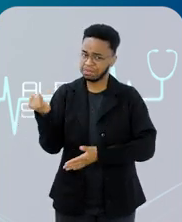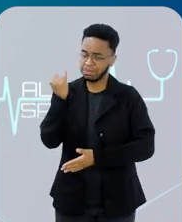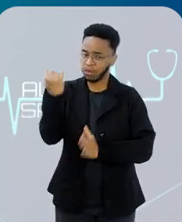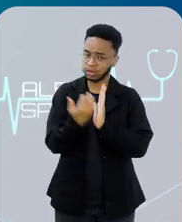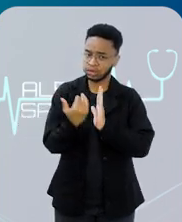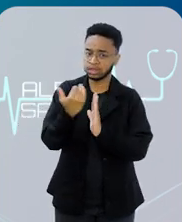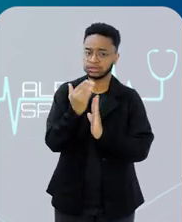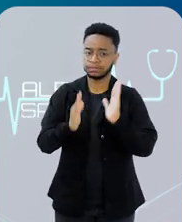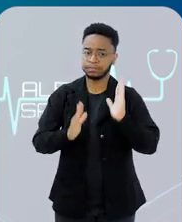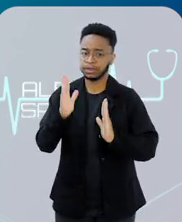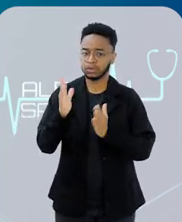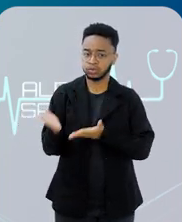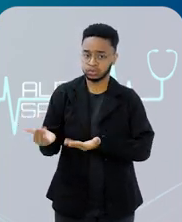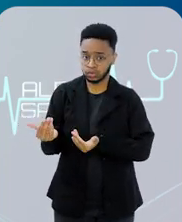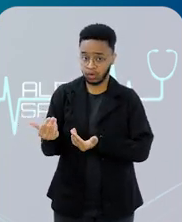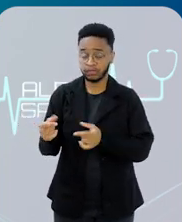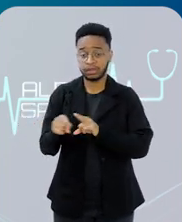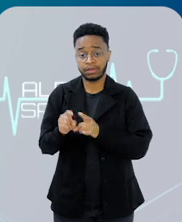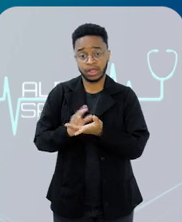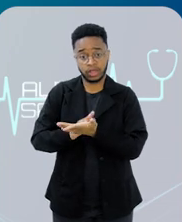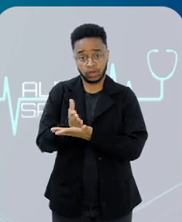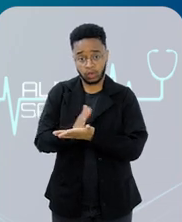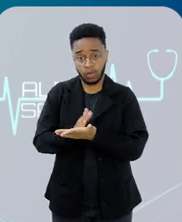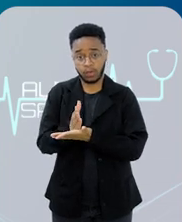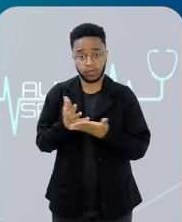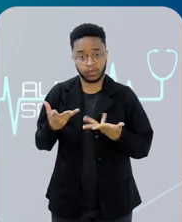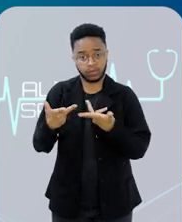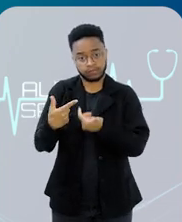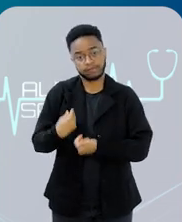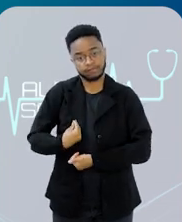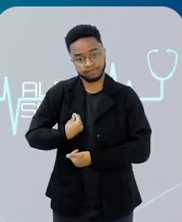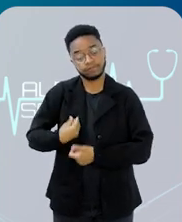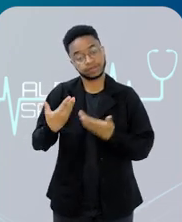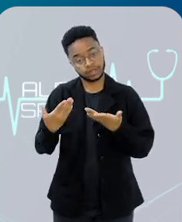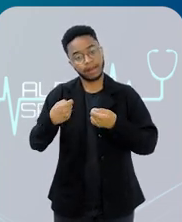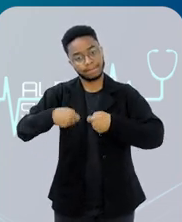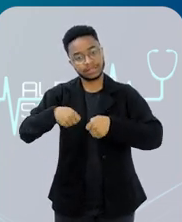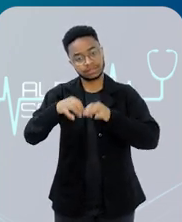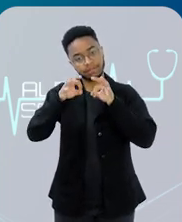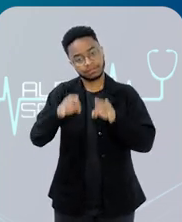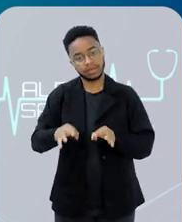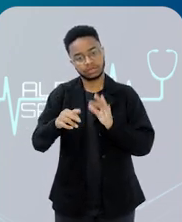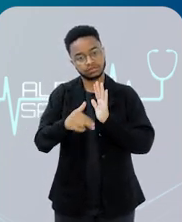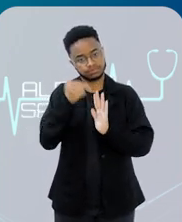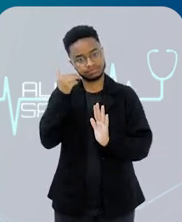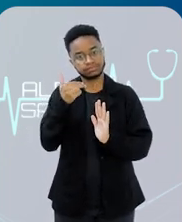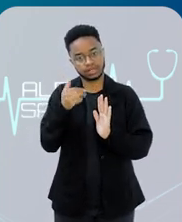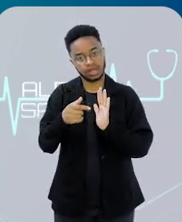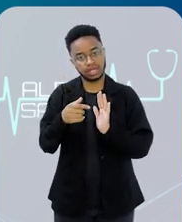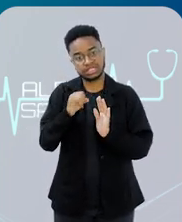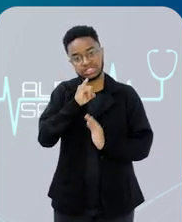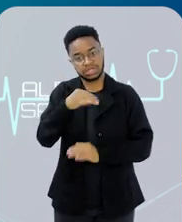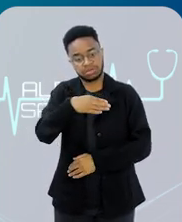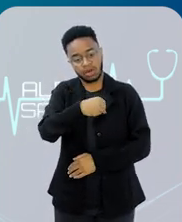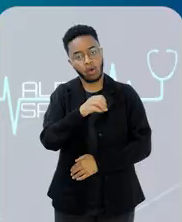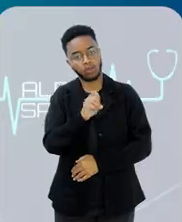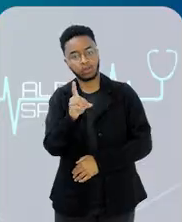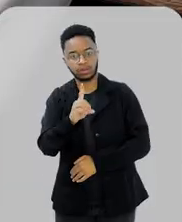na fase da vida jovem da mulher e isso incomoda a qualidade de vida dela, ela vai acabar fazendo independente da